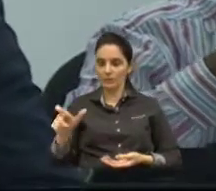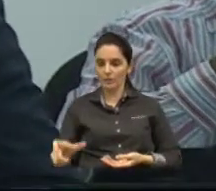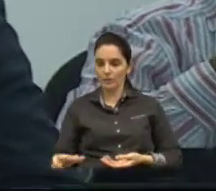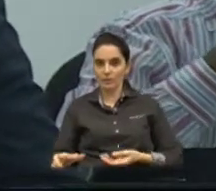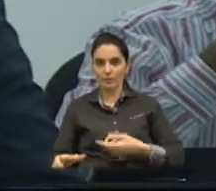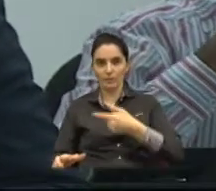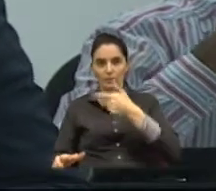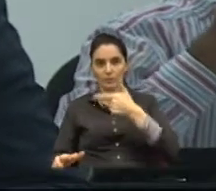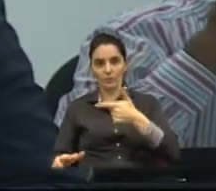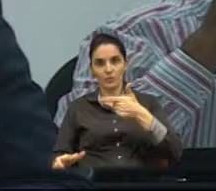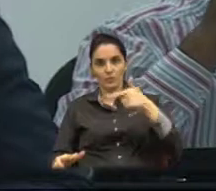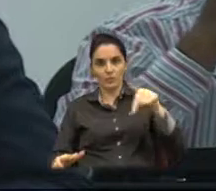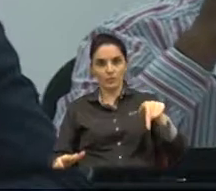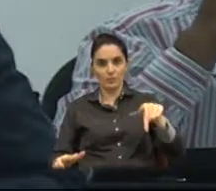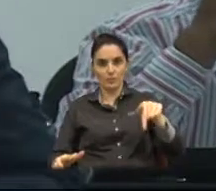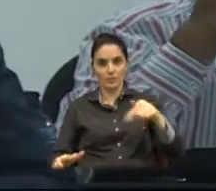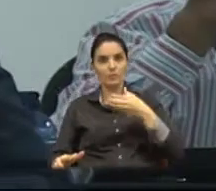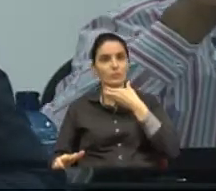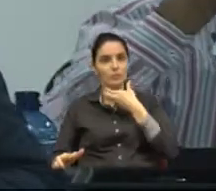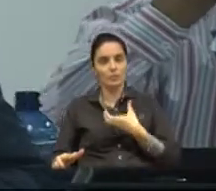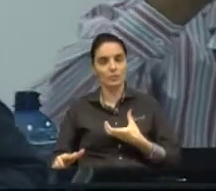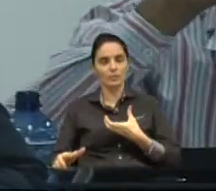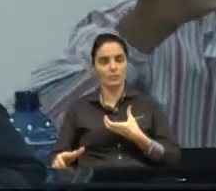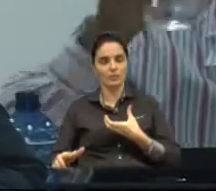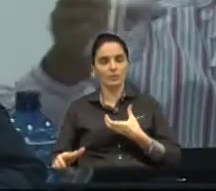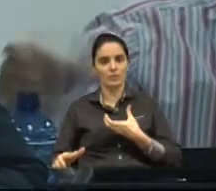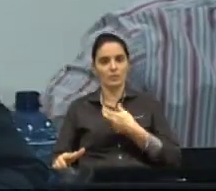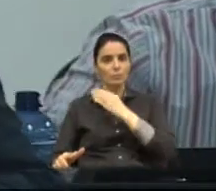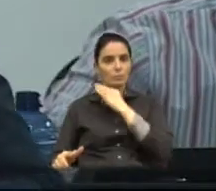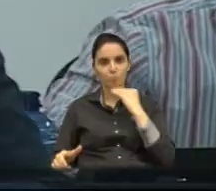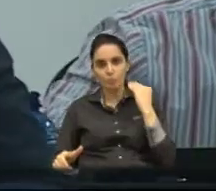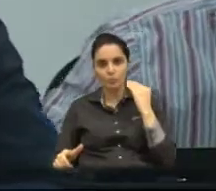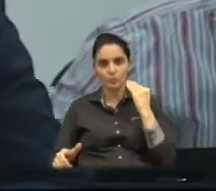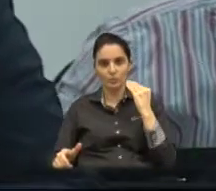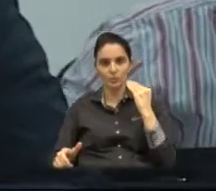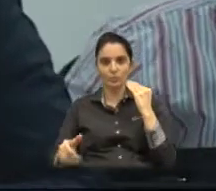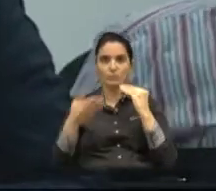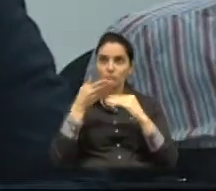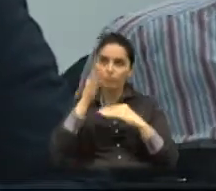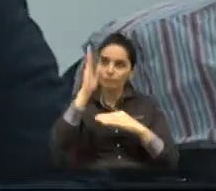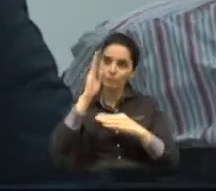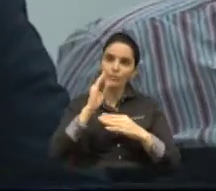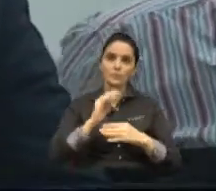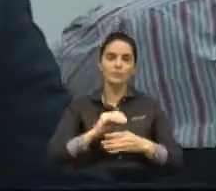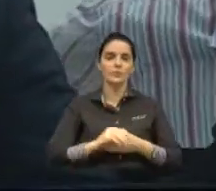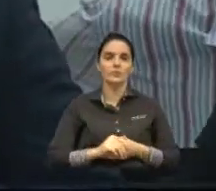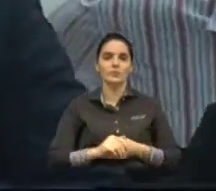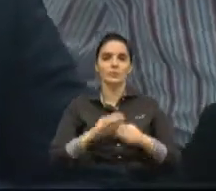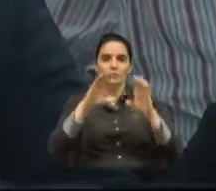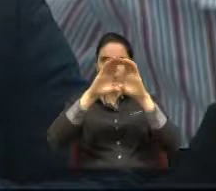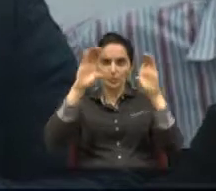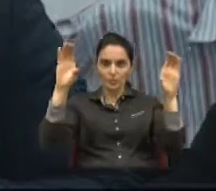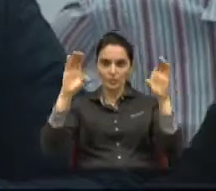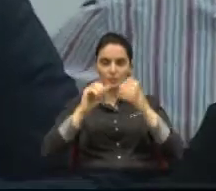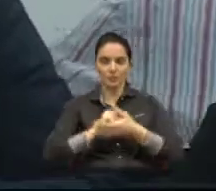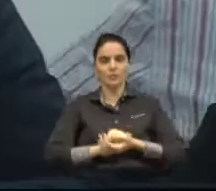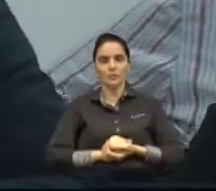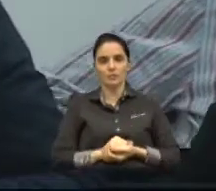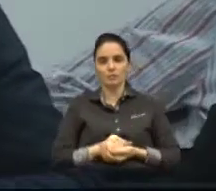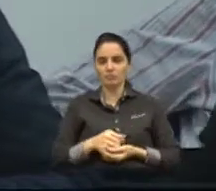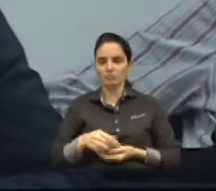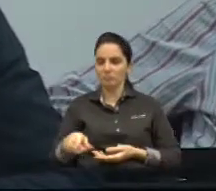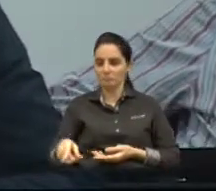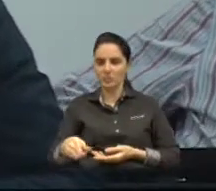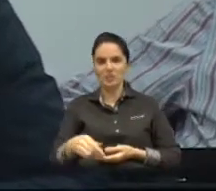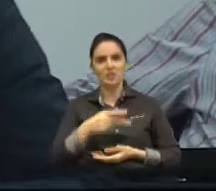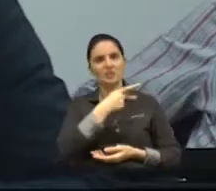dezembro de 2016, tombou e partiu para a eternidade. Faz muita falta um exemplo de pastor, um